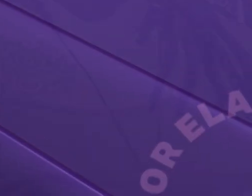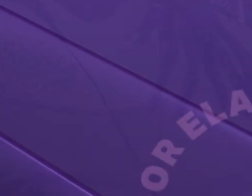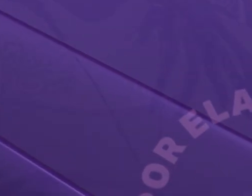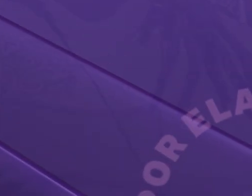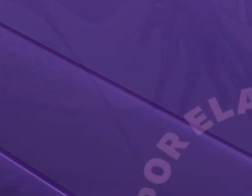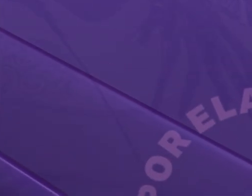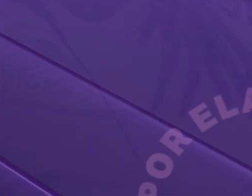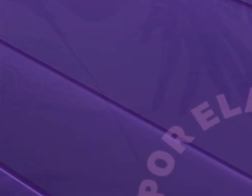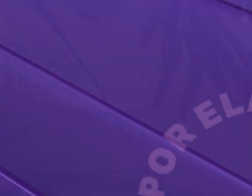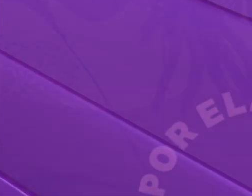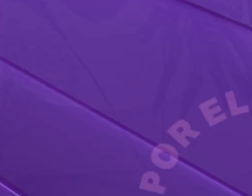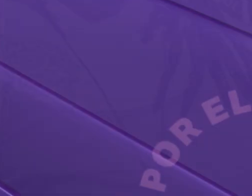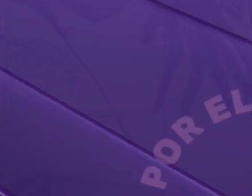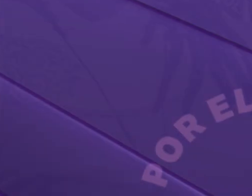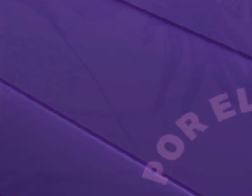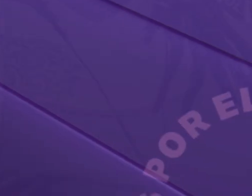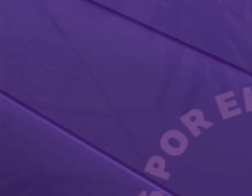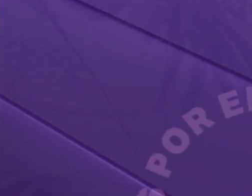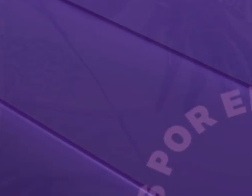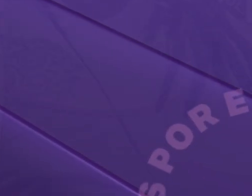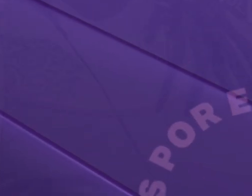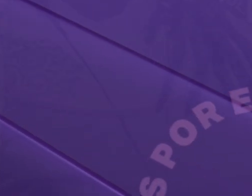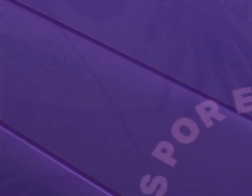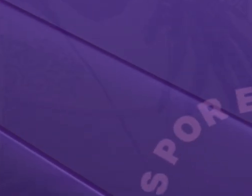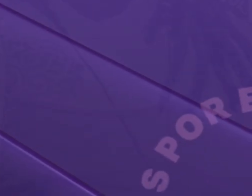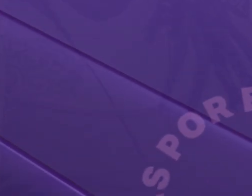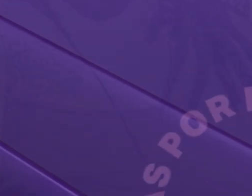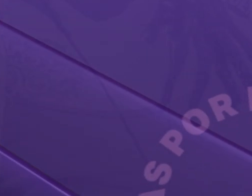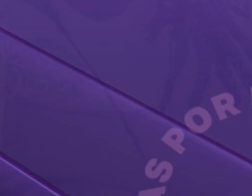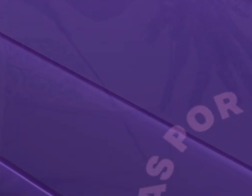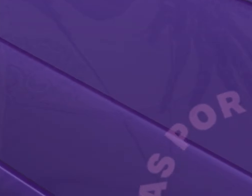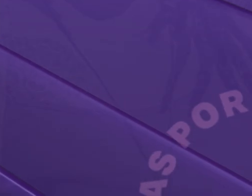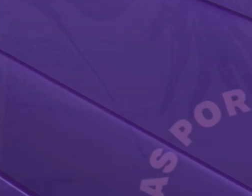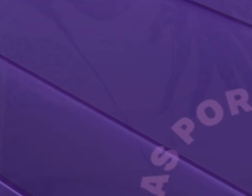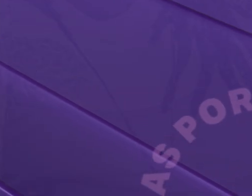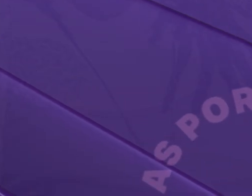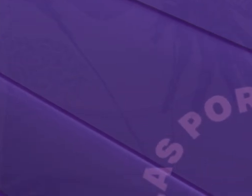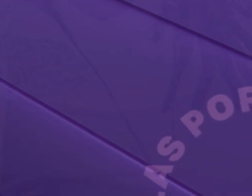Fique com o TV Elas por Elas Formação, que semana que vem tem mais.